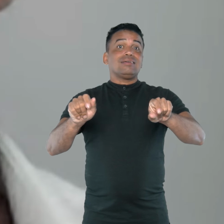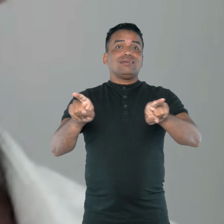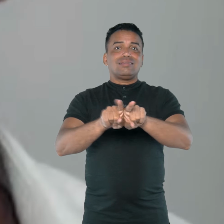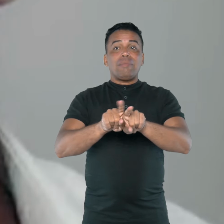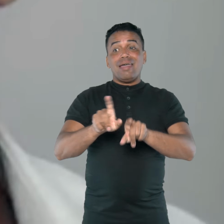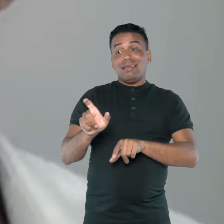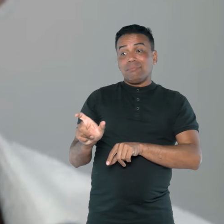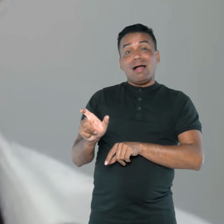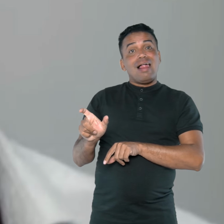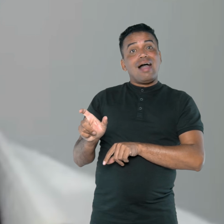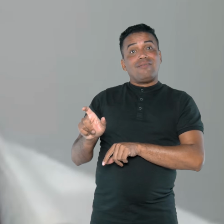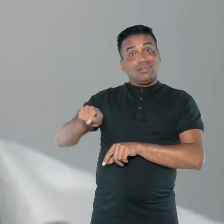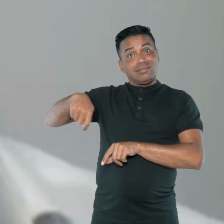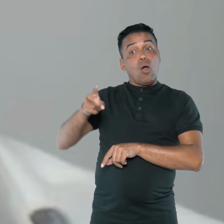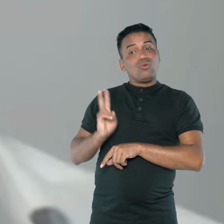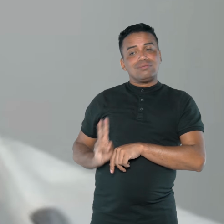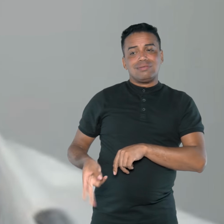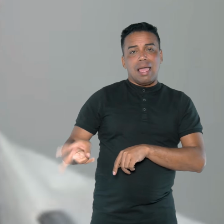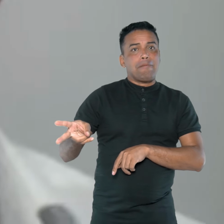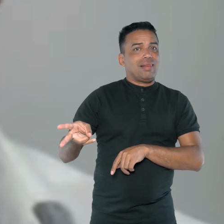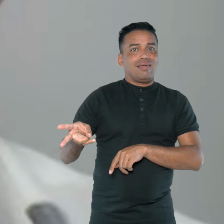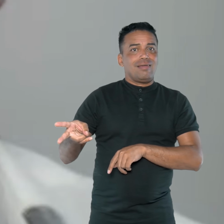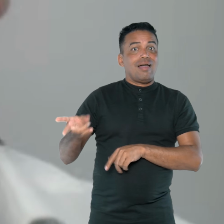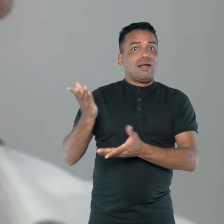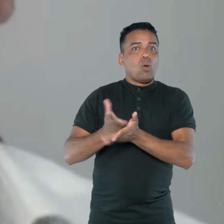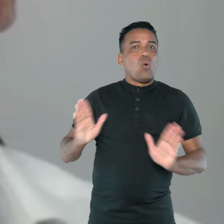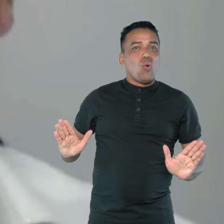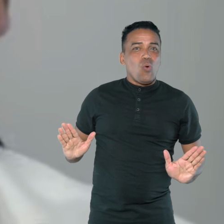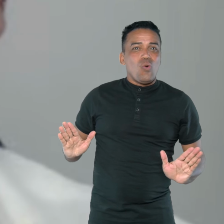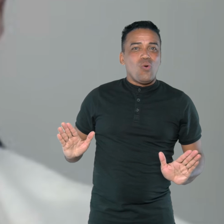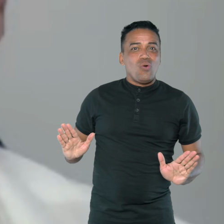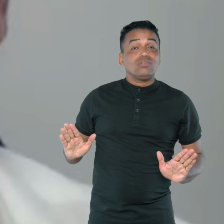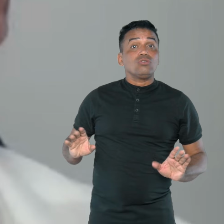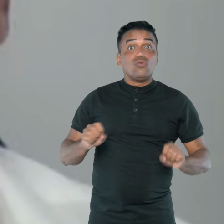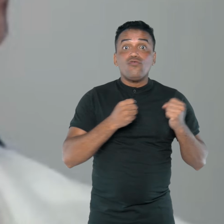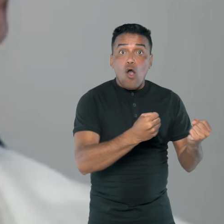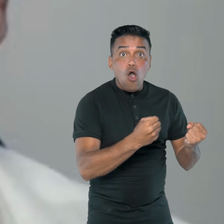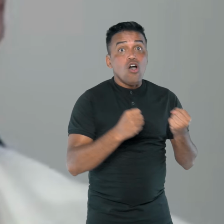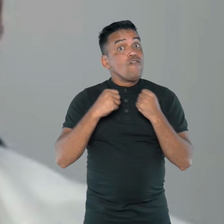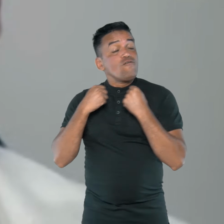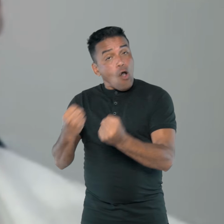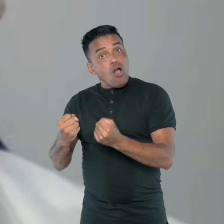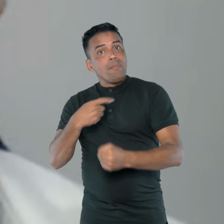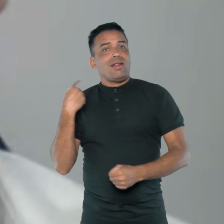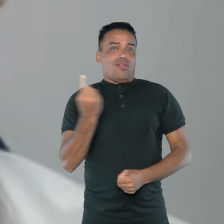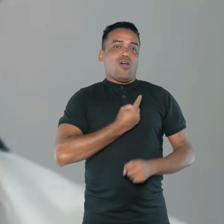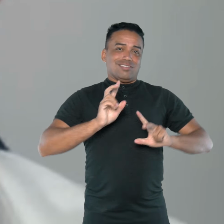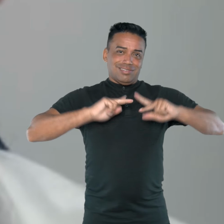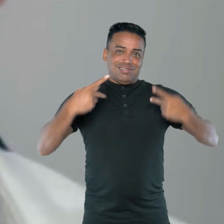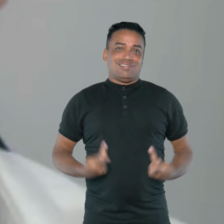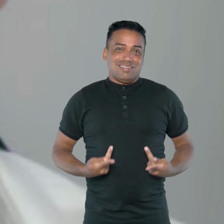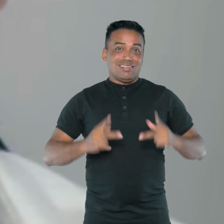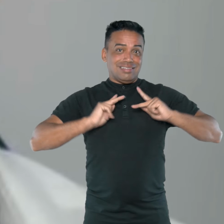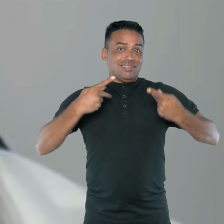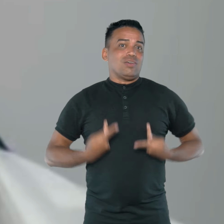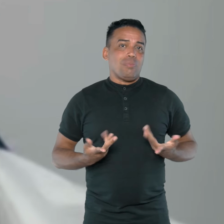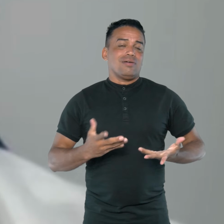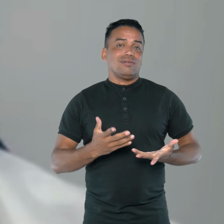são sempre muito fortes para a gente, né? Então, eu acho que a obra é sempre